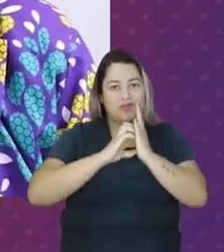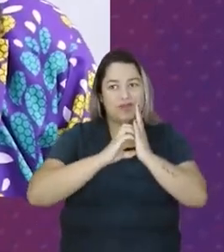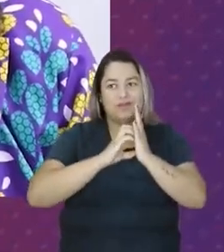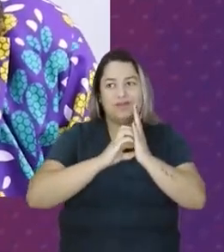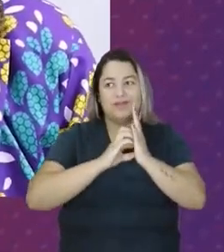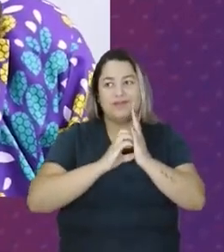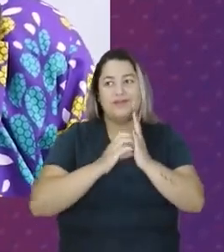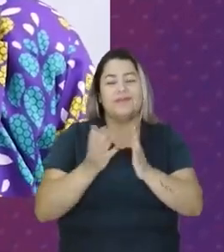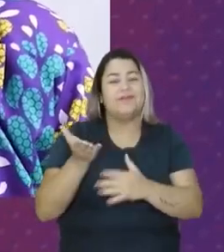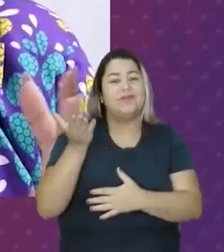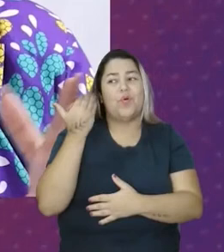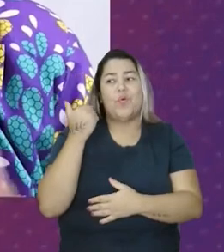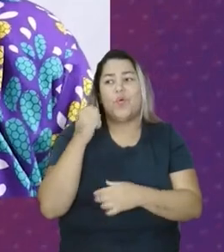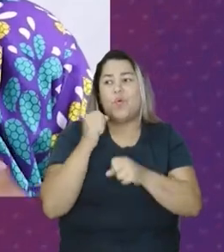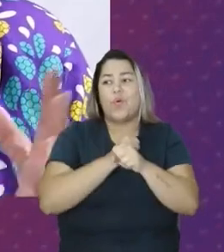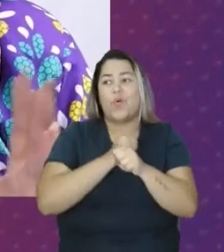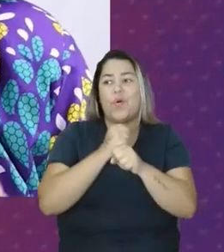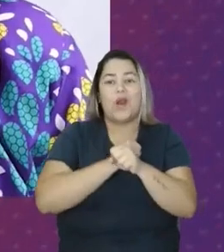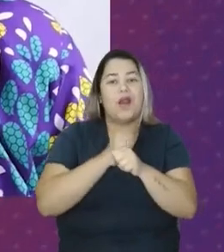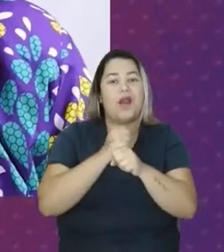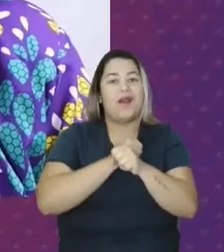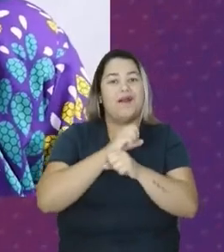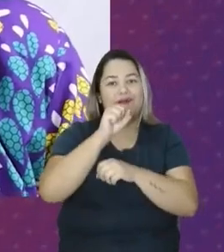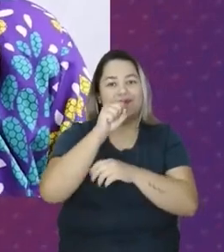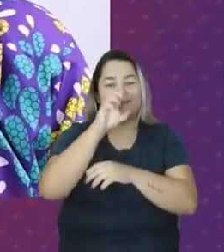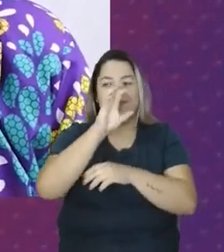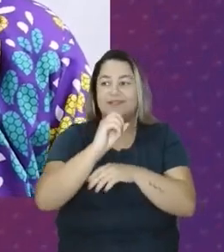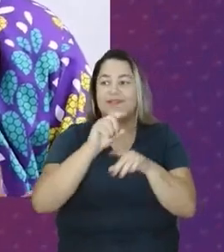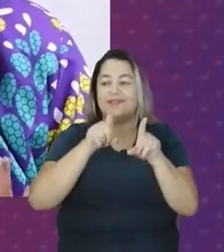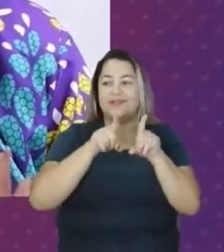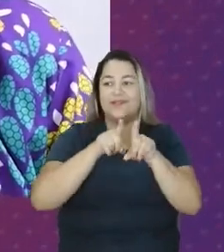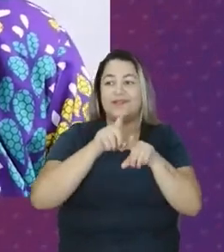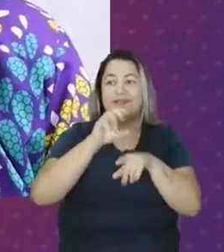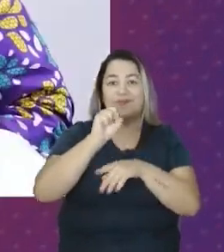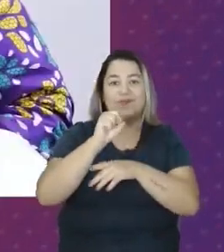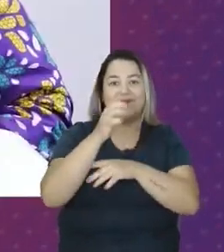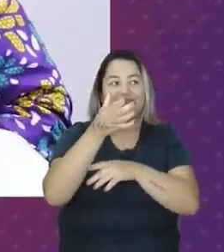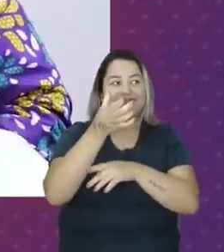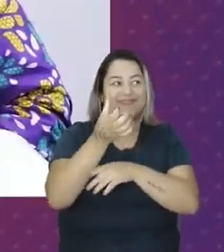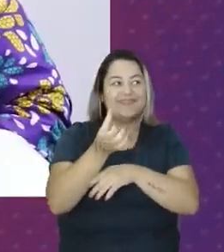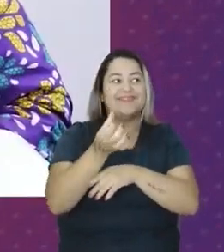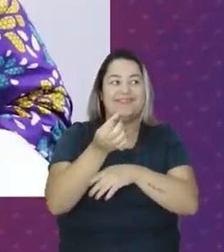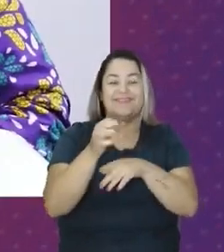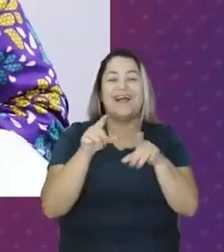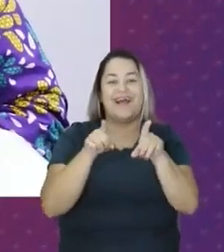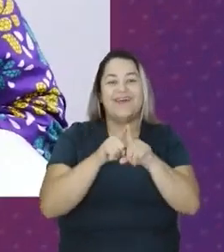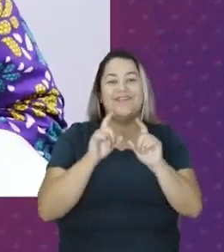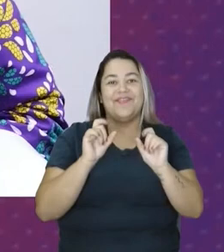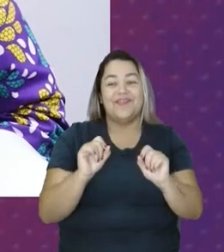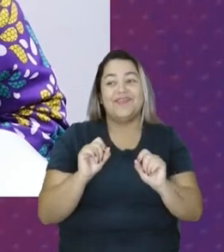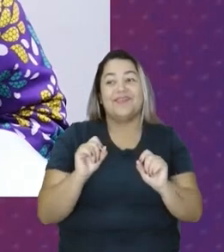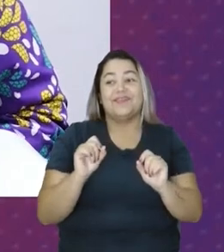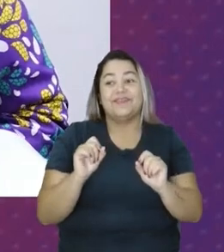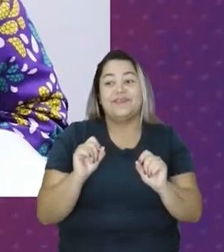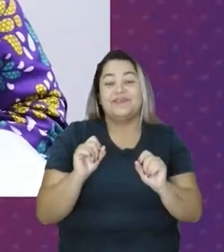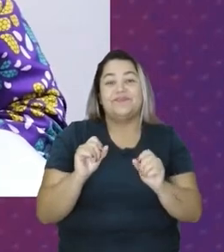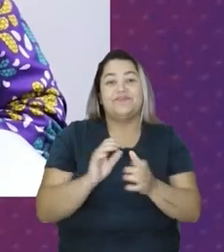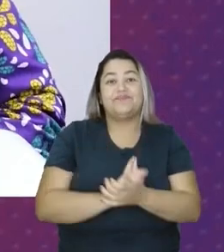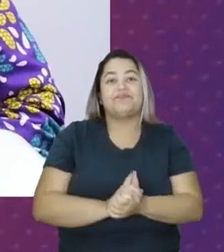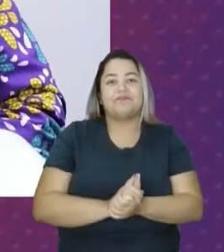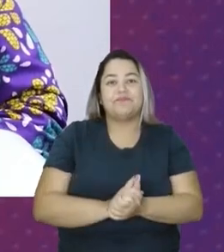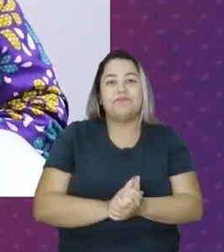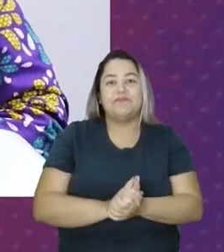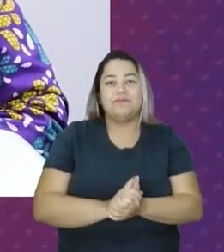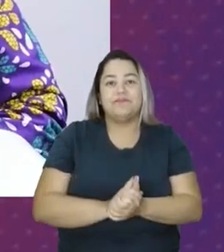desde os anos 80, me filiei no PT em 86. Eu tenho repetido, né,